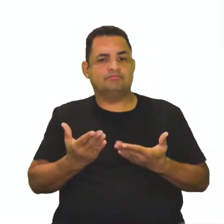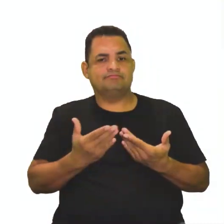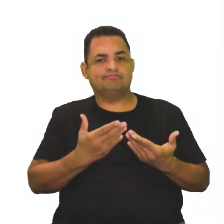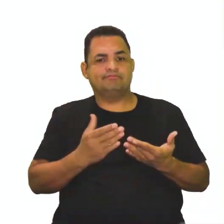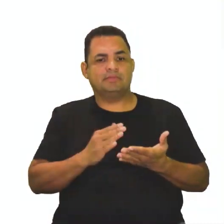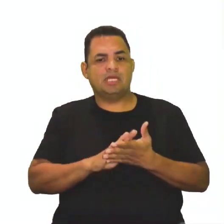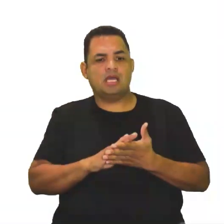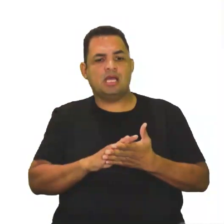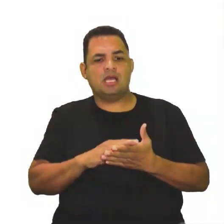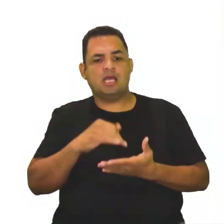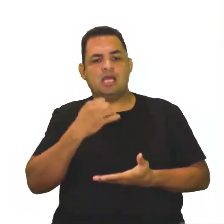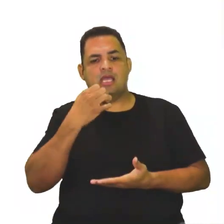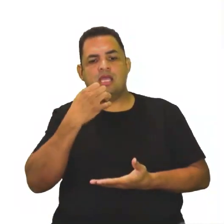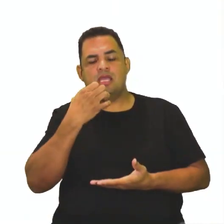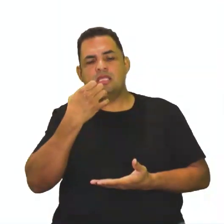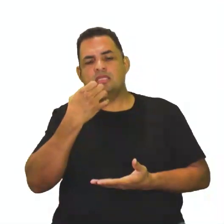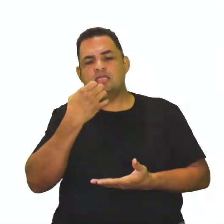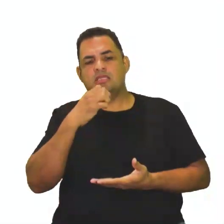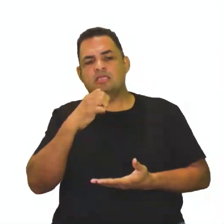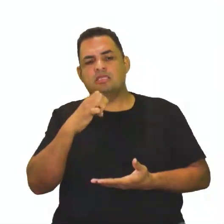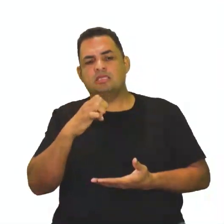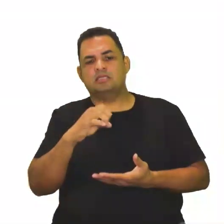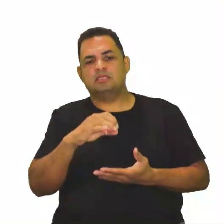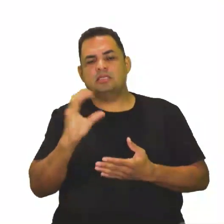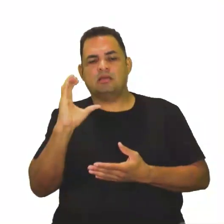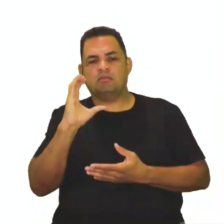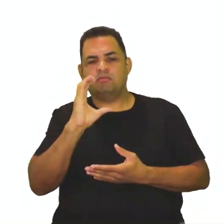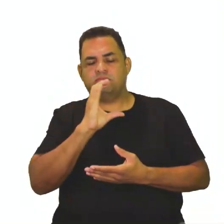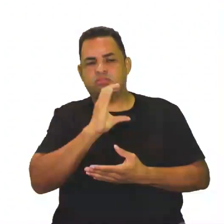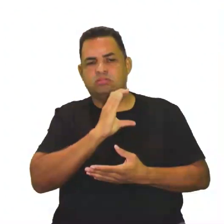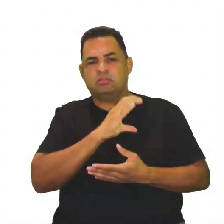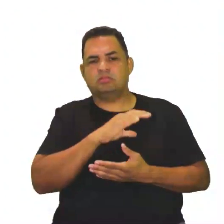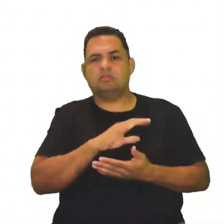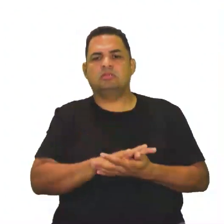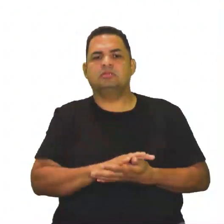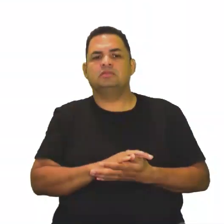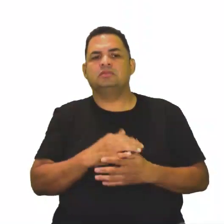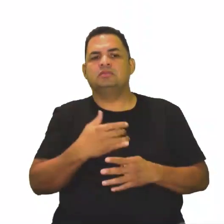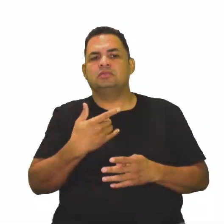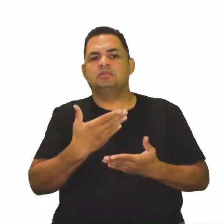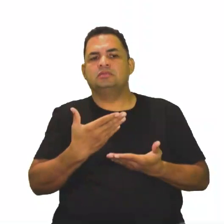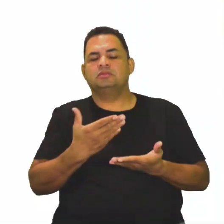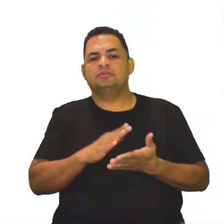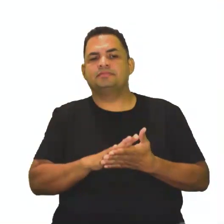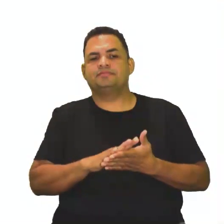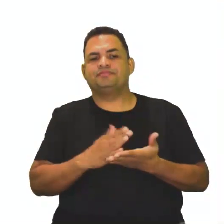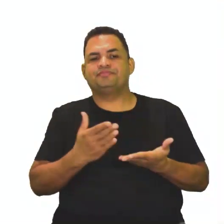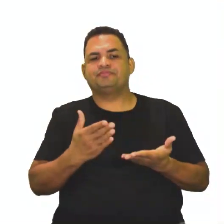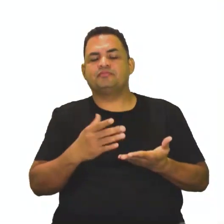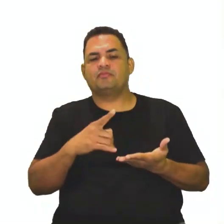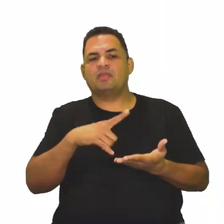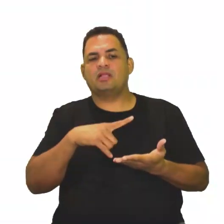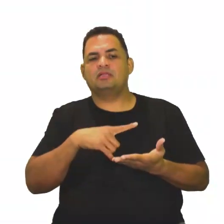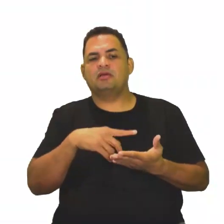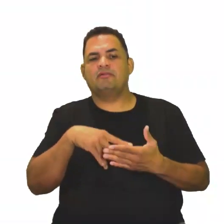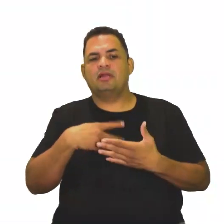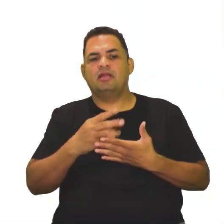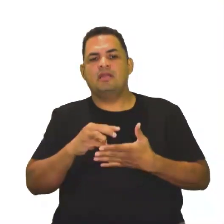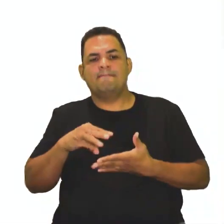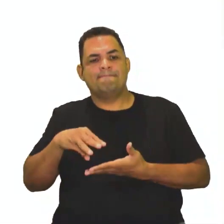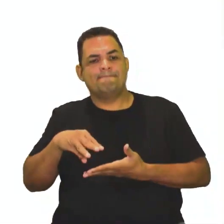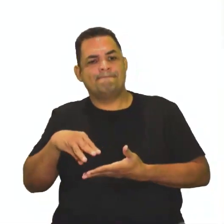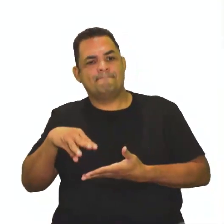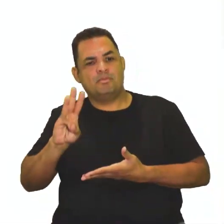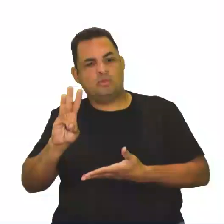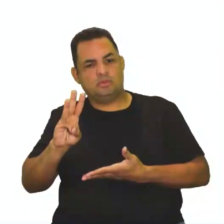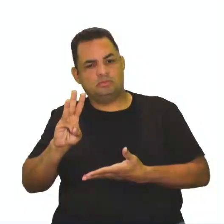energia térmica, né? Então seria energia elétrica dissipada em energia térmica. E isso aí nós estamos falando da potência